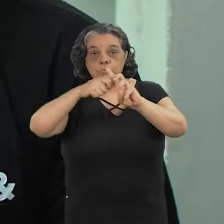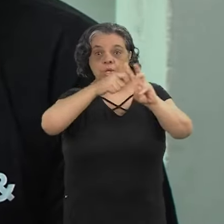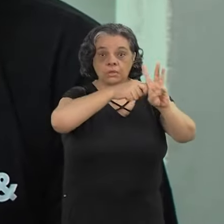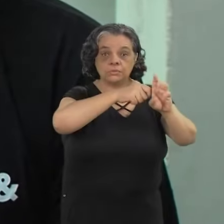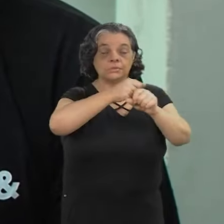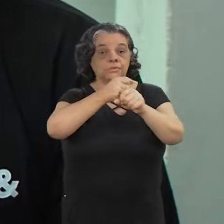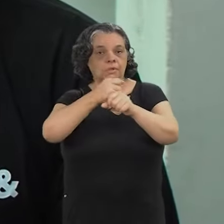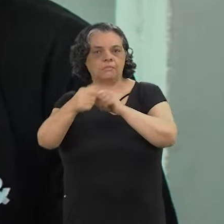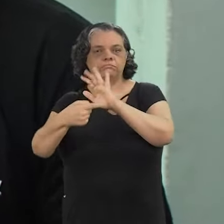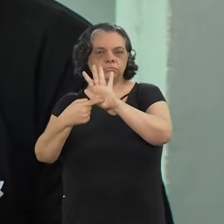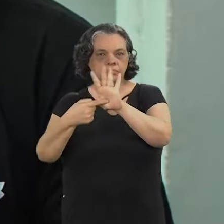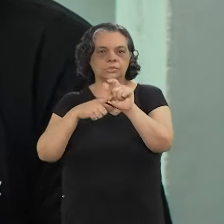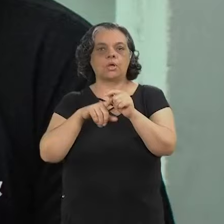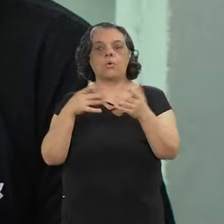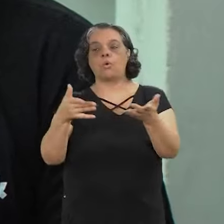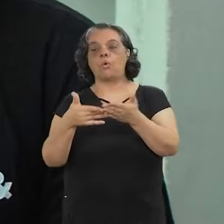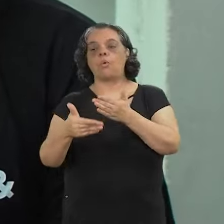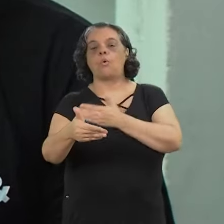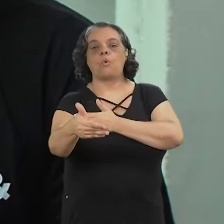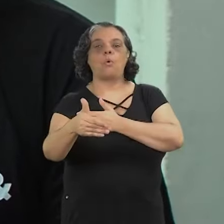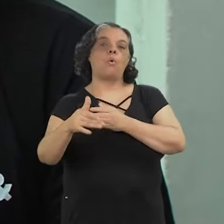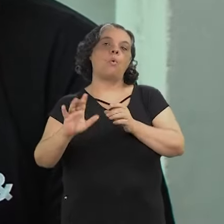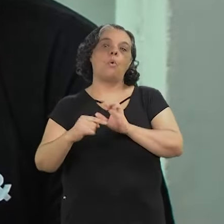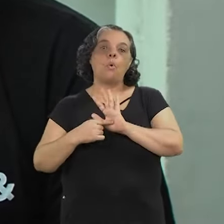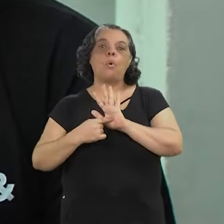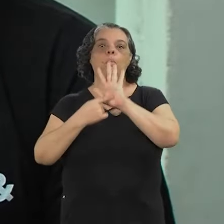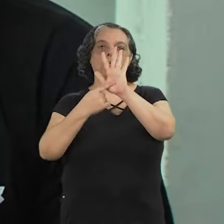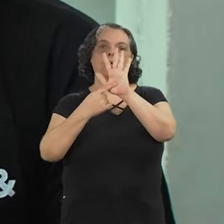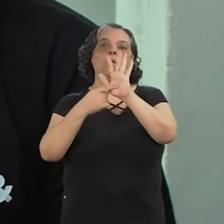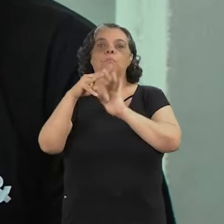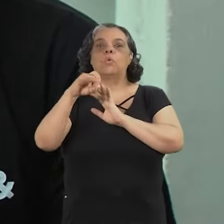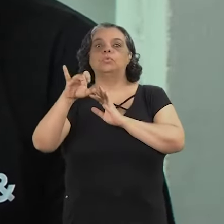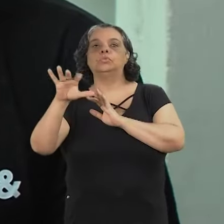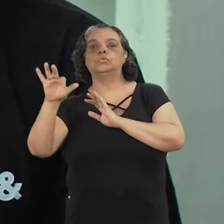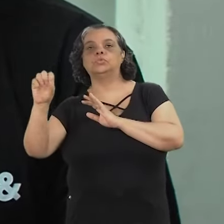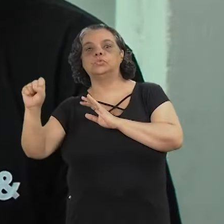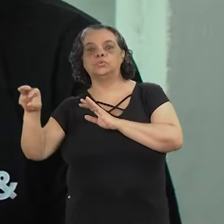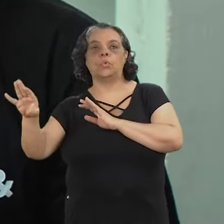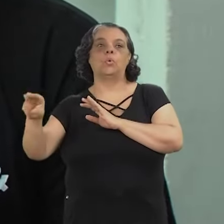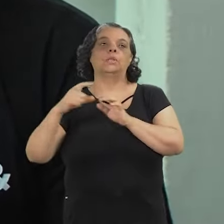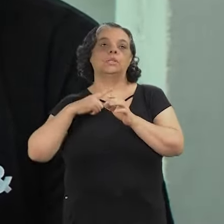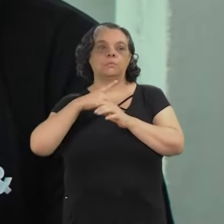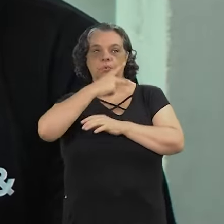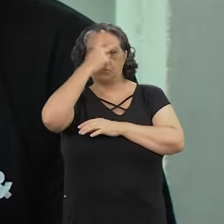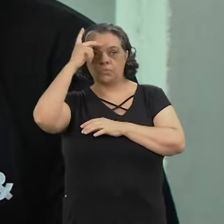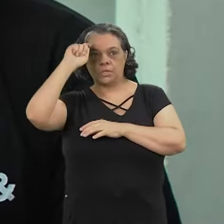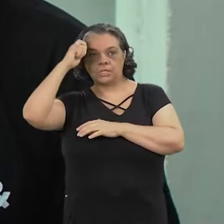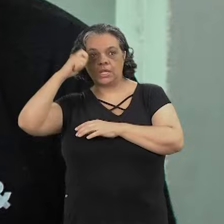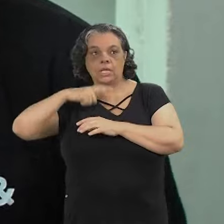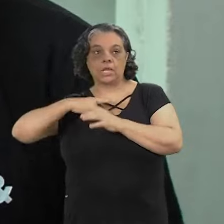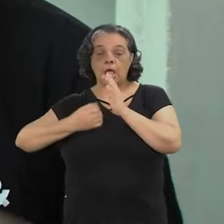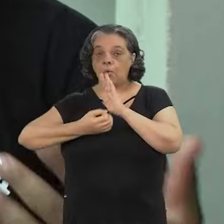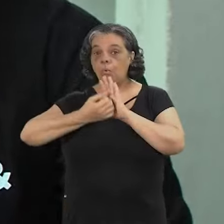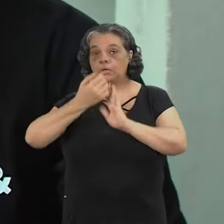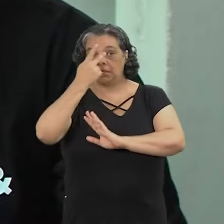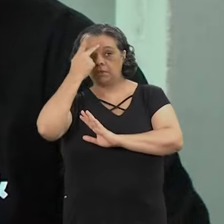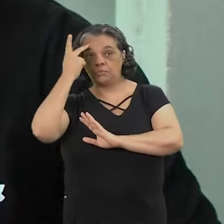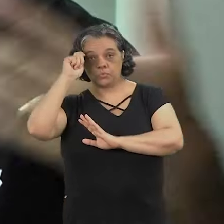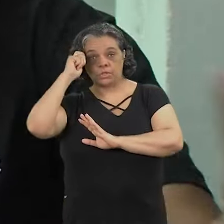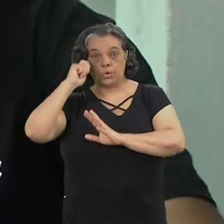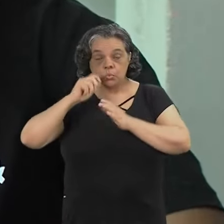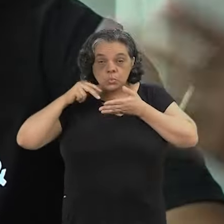nos últimos anos inclusive recentemente né o prêmio Multishow teve uma representatividade muito grande de pessoas negras que a quantidade de pessoas